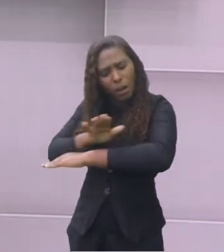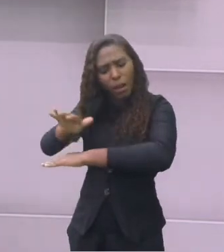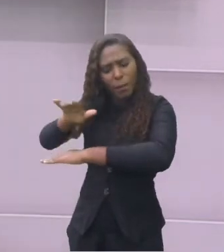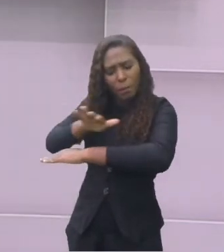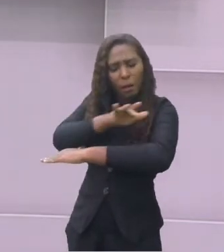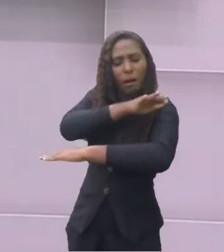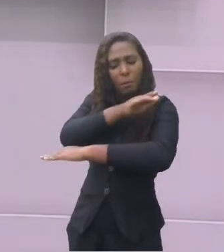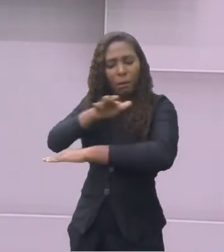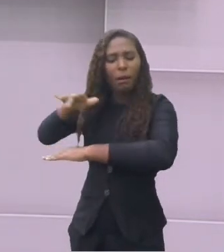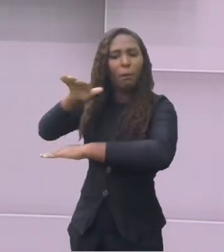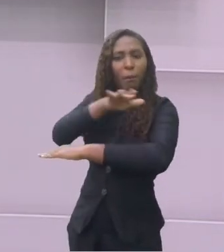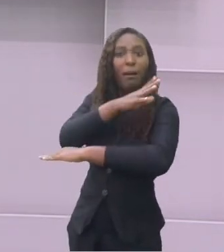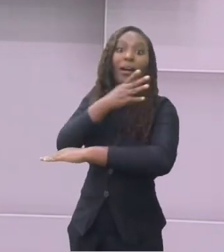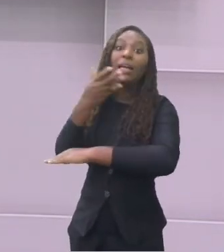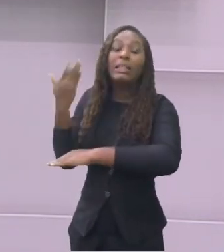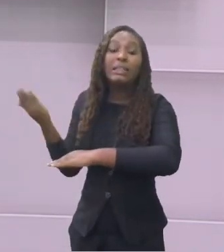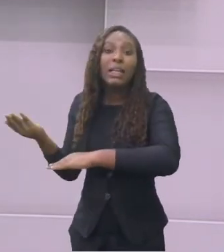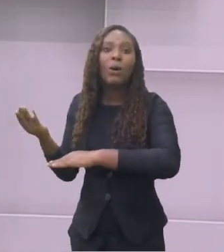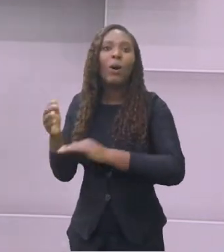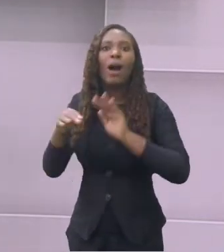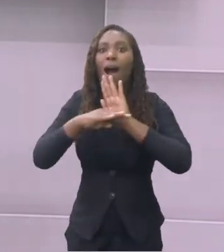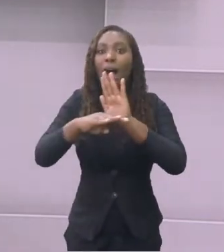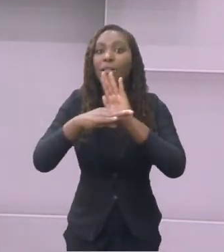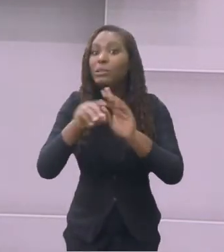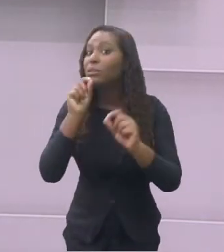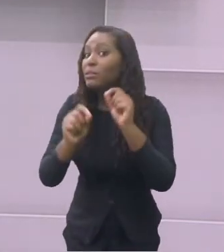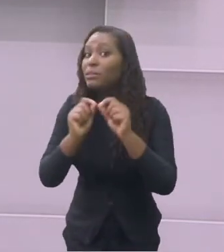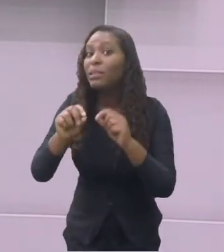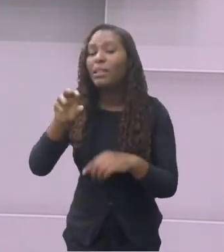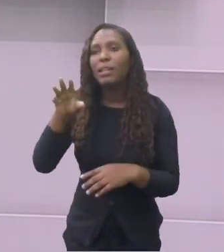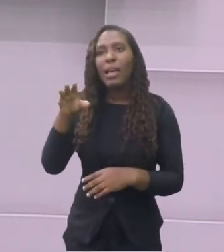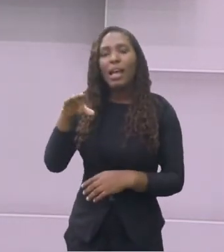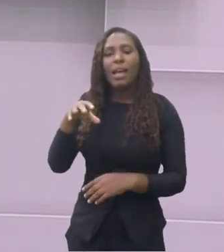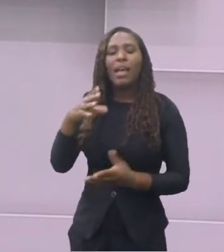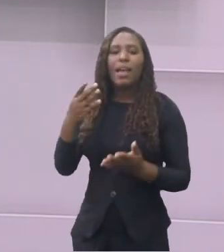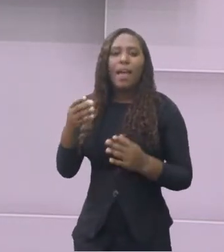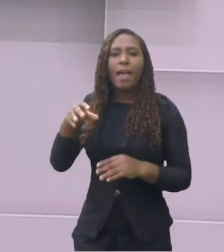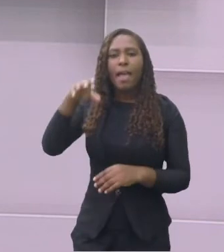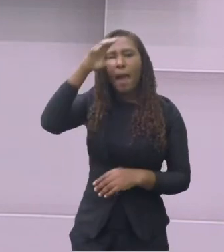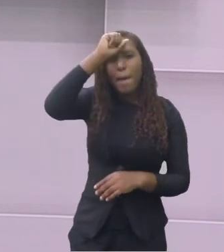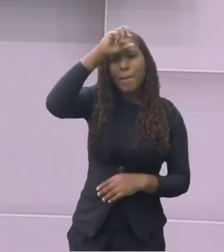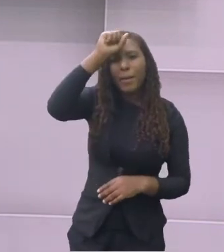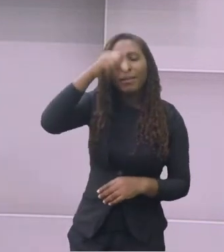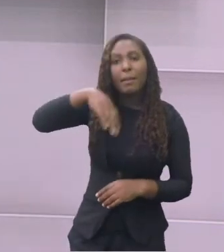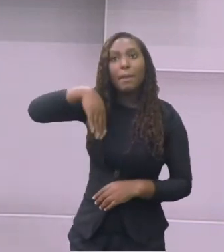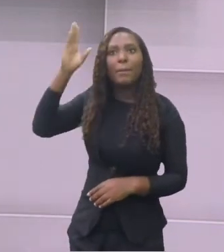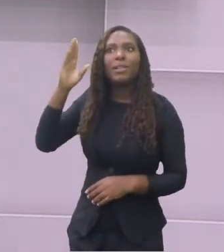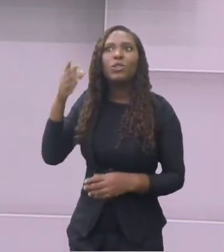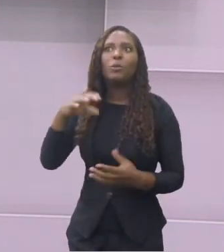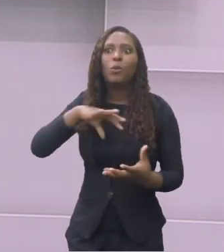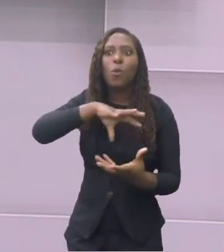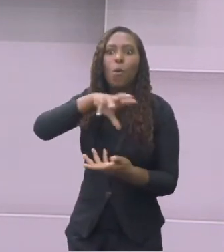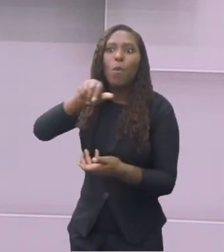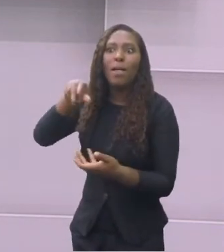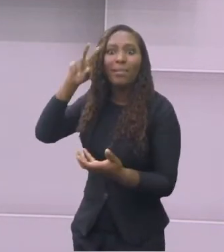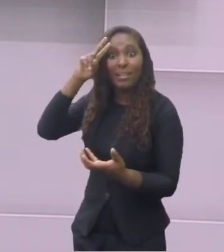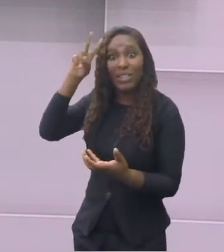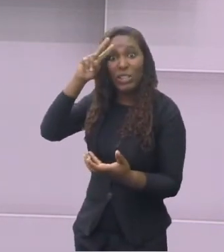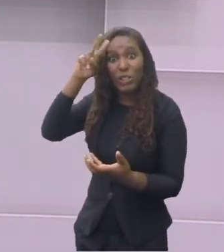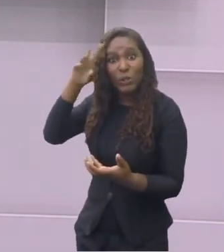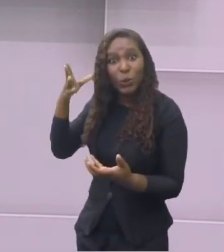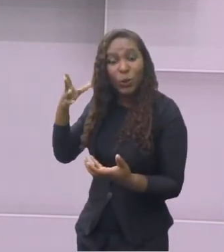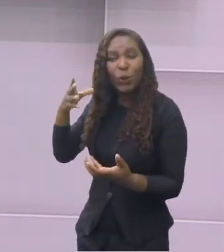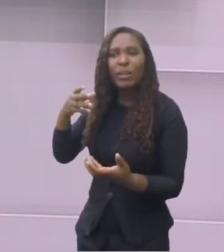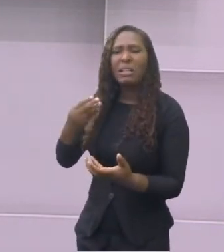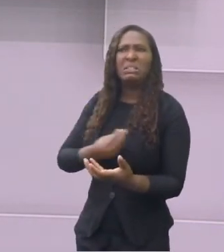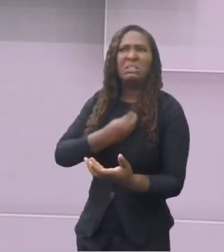história de formação, na história dos seres que já existiram no planeta e hoje não existem